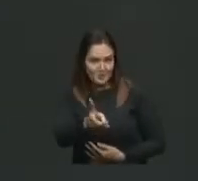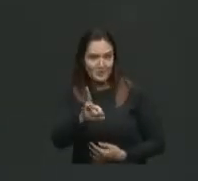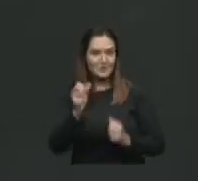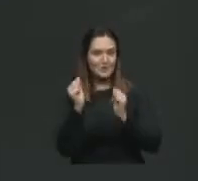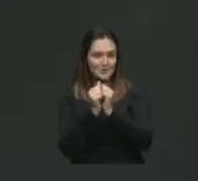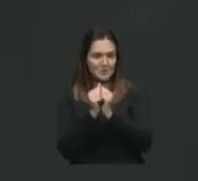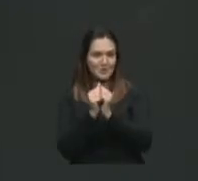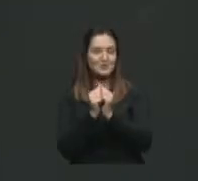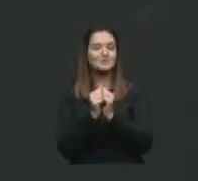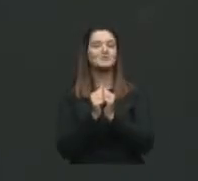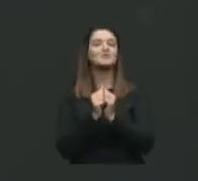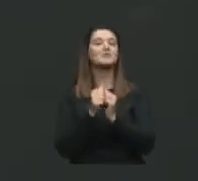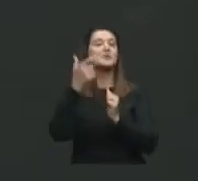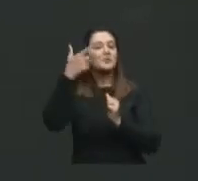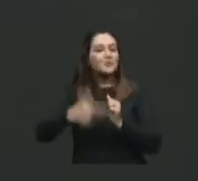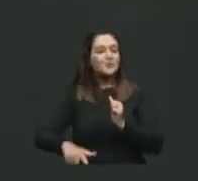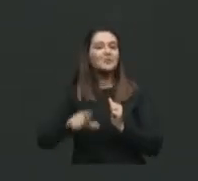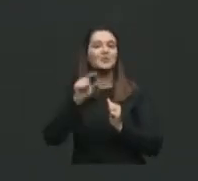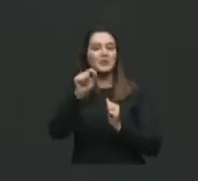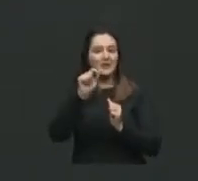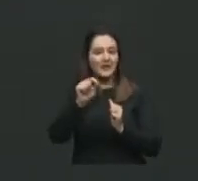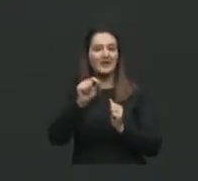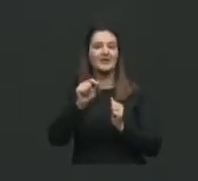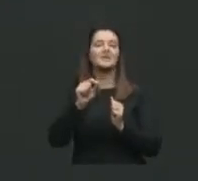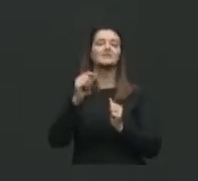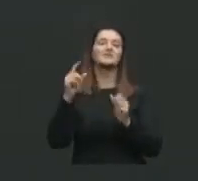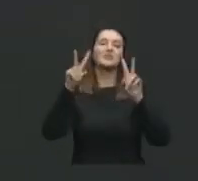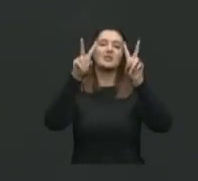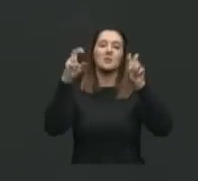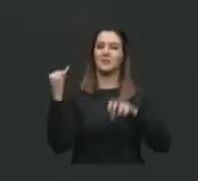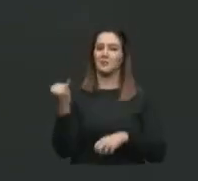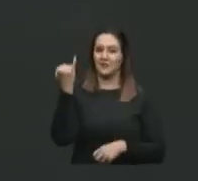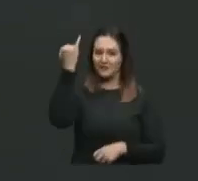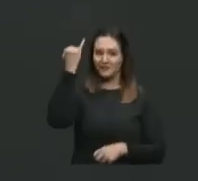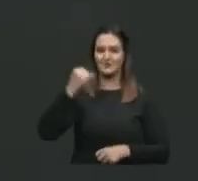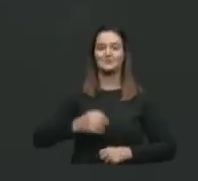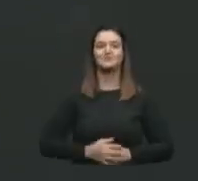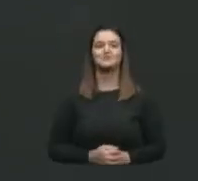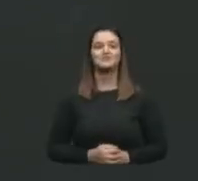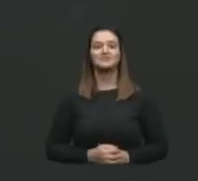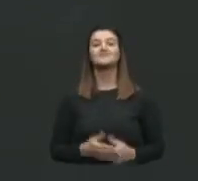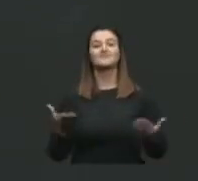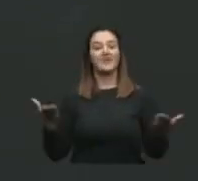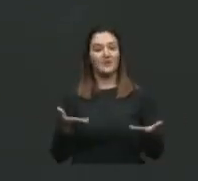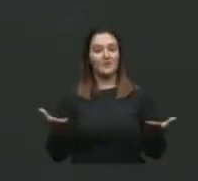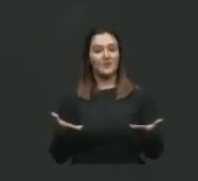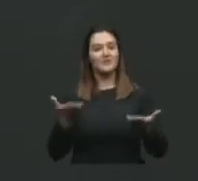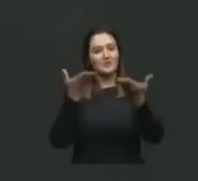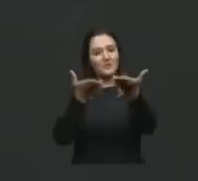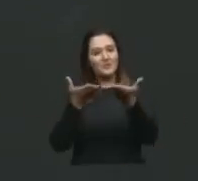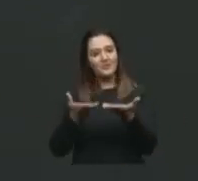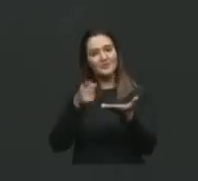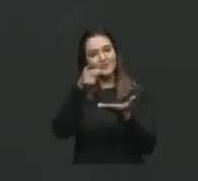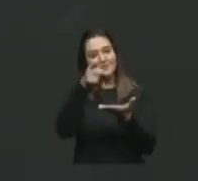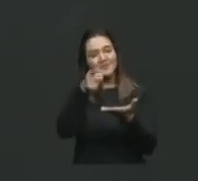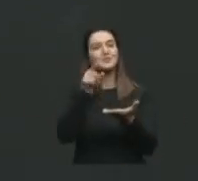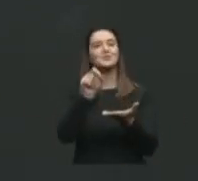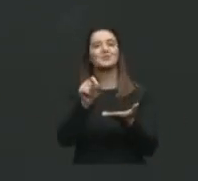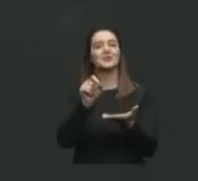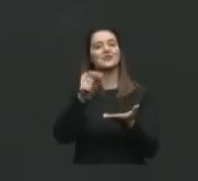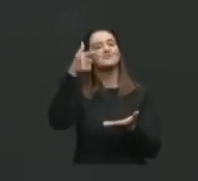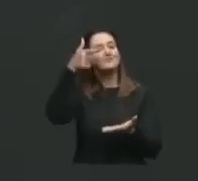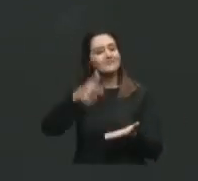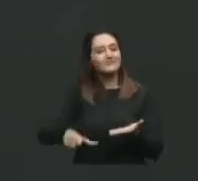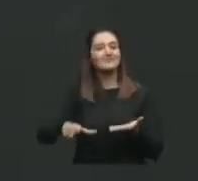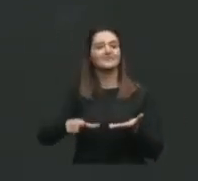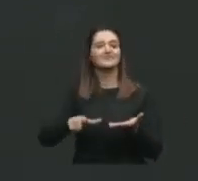estaremos juntos aqui amanhã para mais um tema importante da Palavra de Deus. Então agora, eu convido você a, mais uma